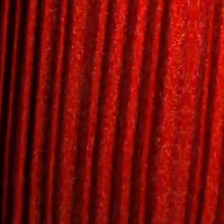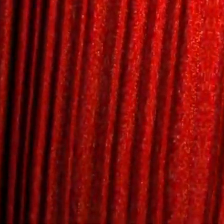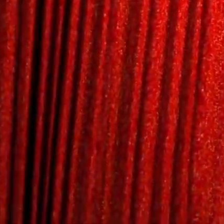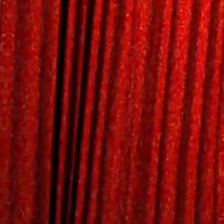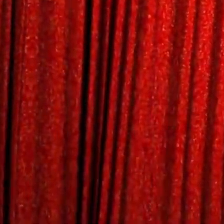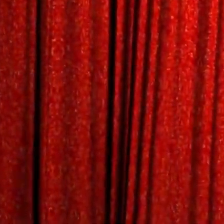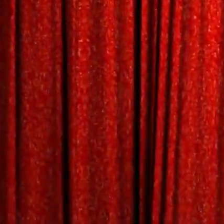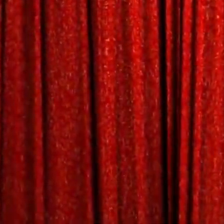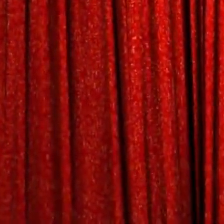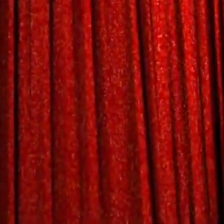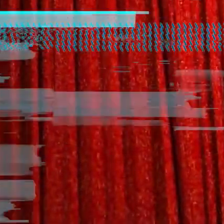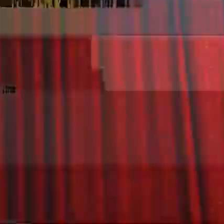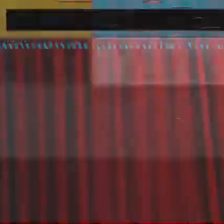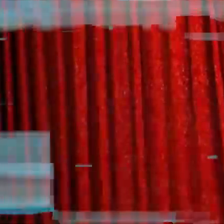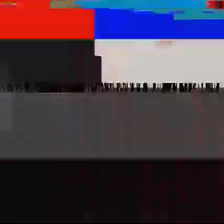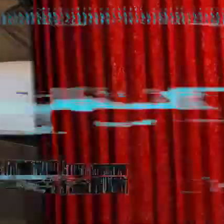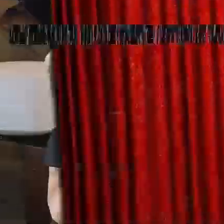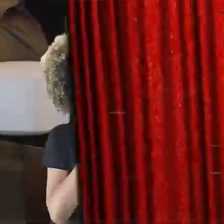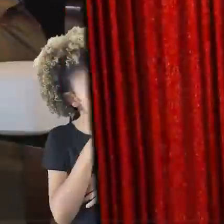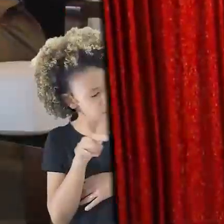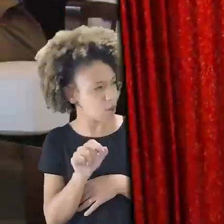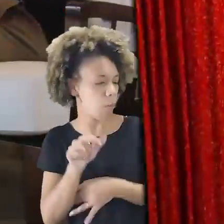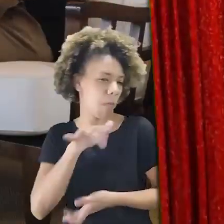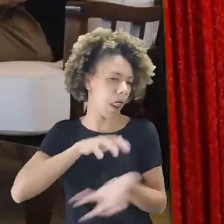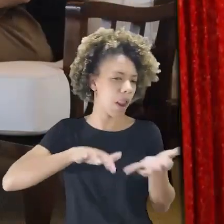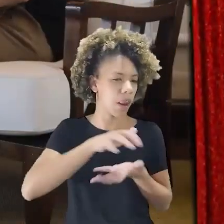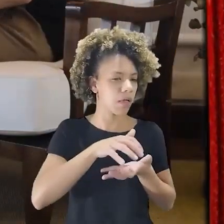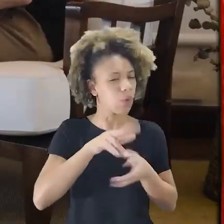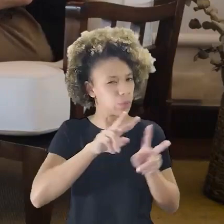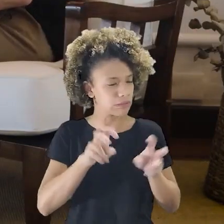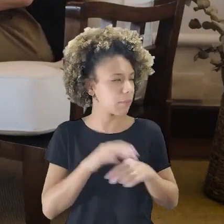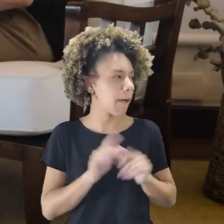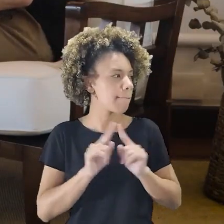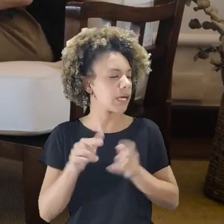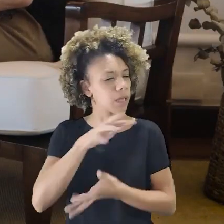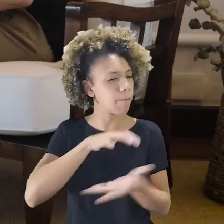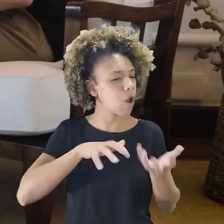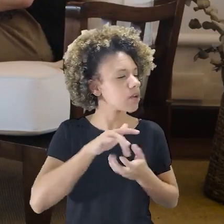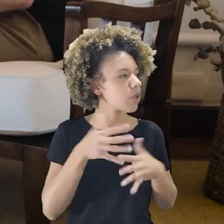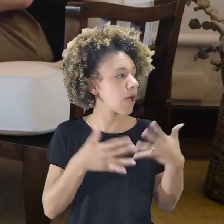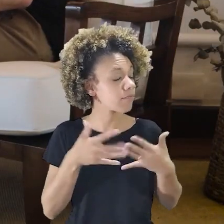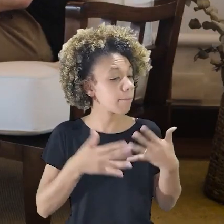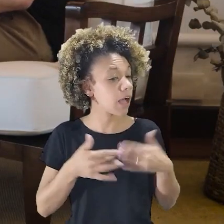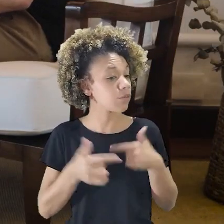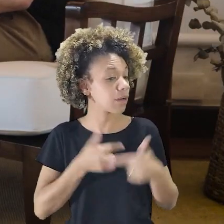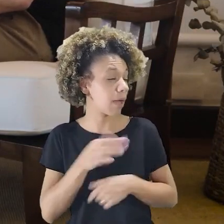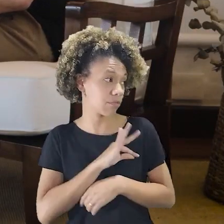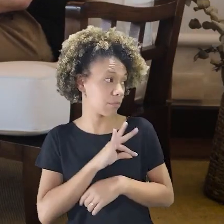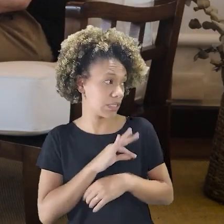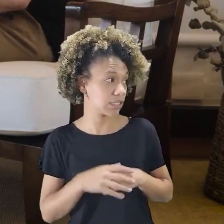Você acha que essa polarização, eu vou falar sempre, o termo polarização é o termo que mais é usado no agência, mas o quanto a polarização atrapalha o trabalho da